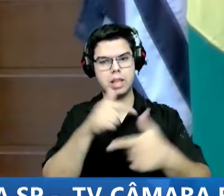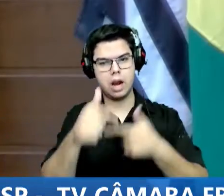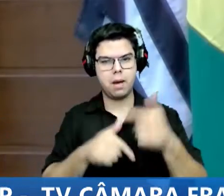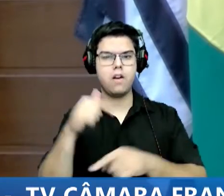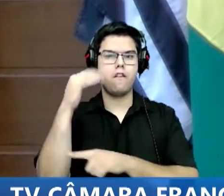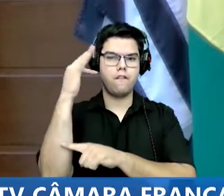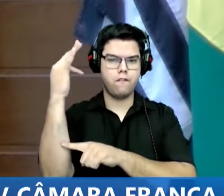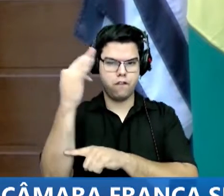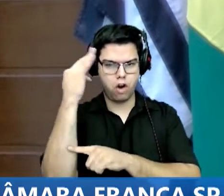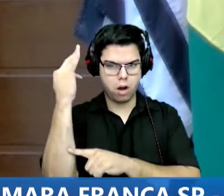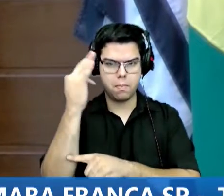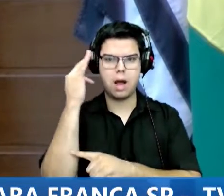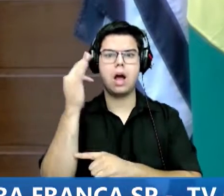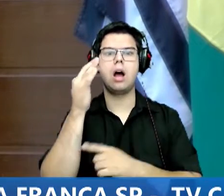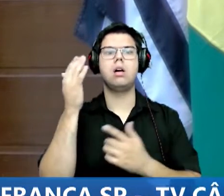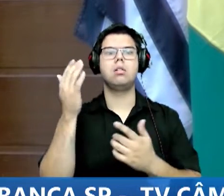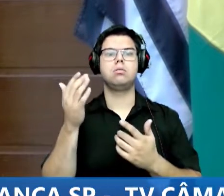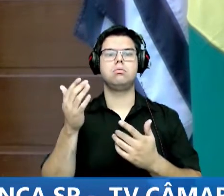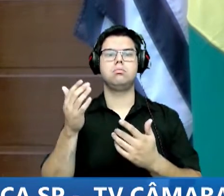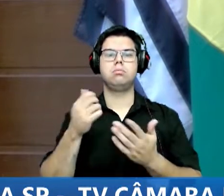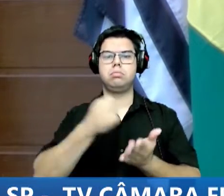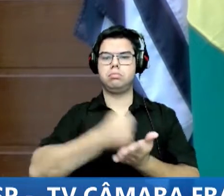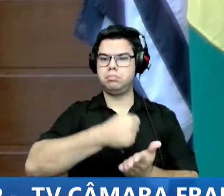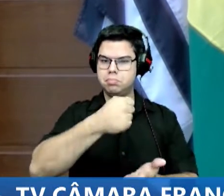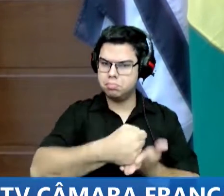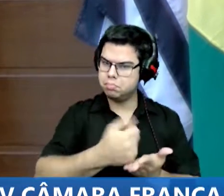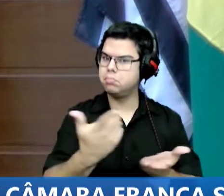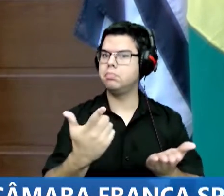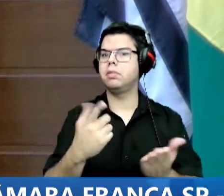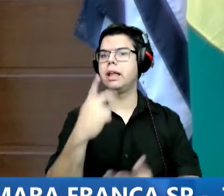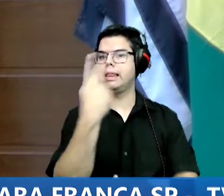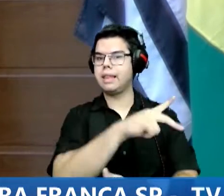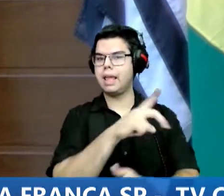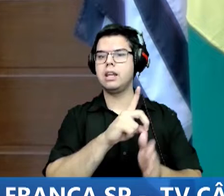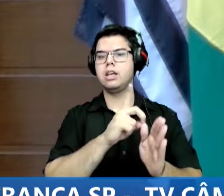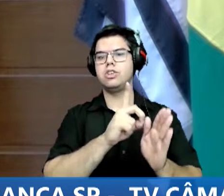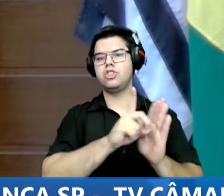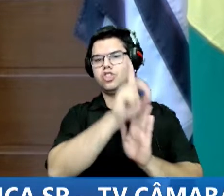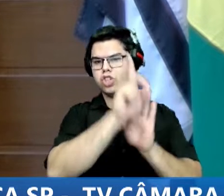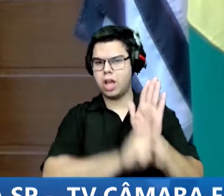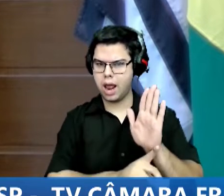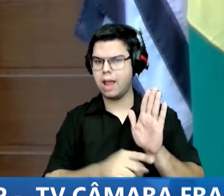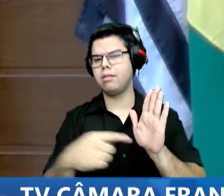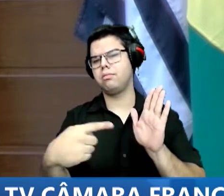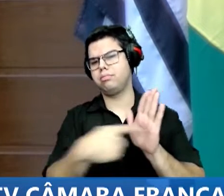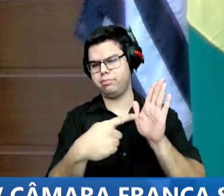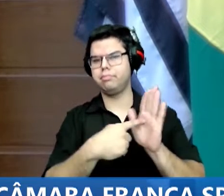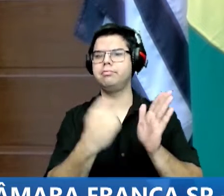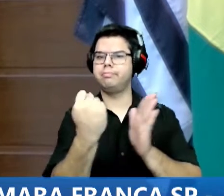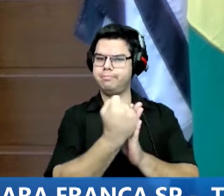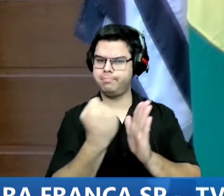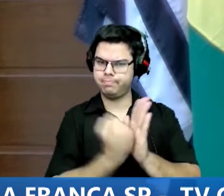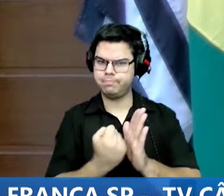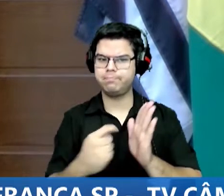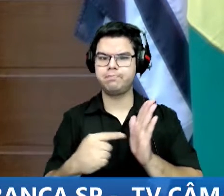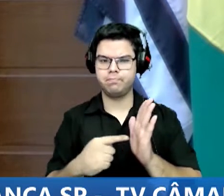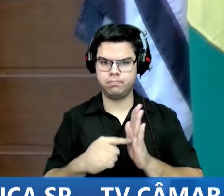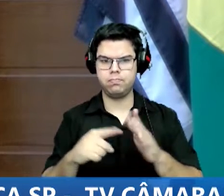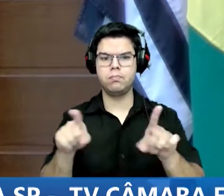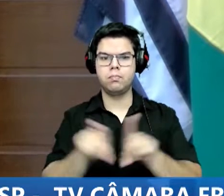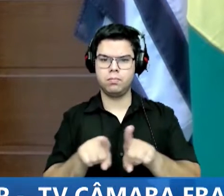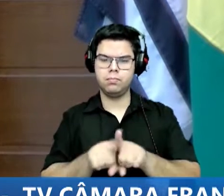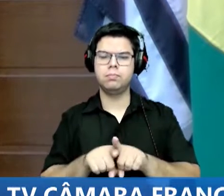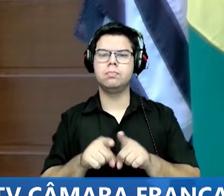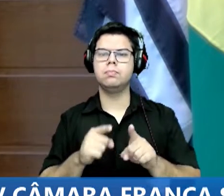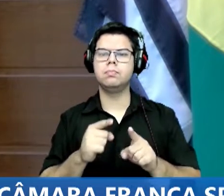carteira assinada, os seus direitos todos reconhecidos ali. E também a gente acaba com isso entregando